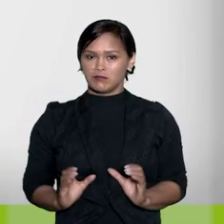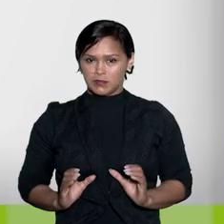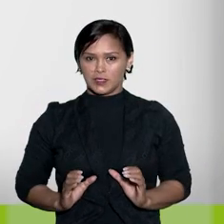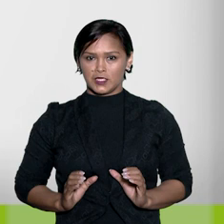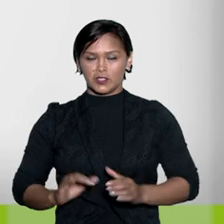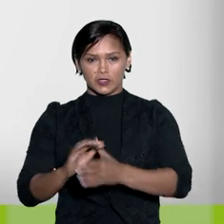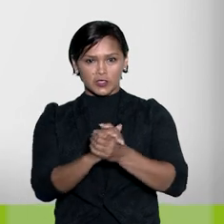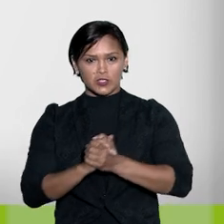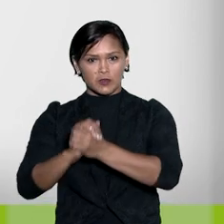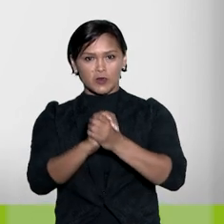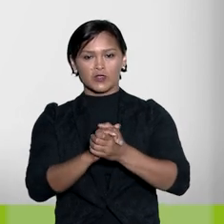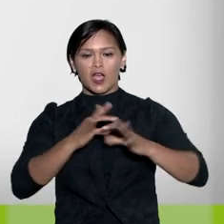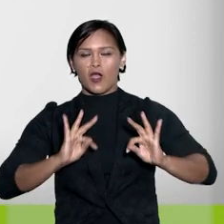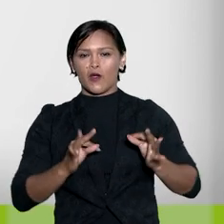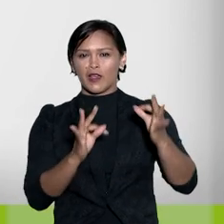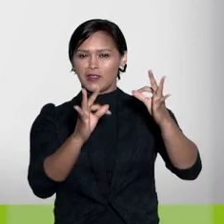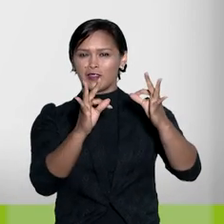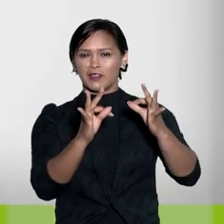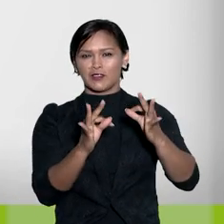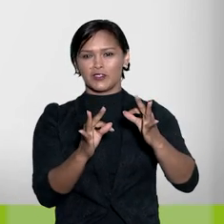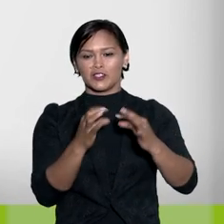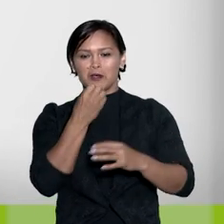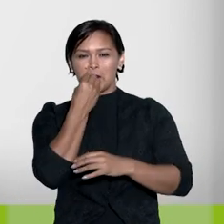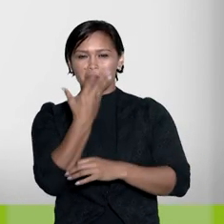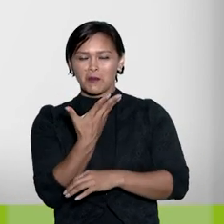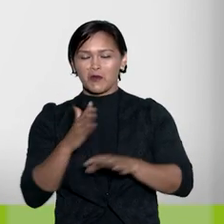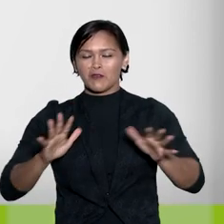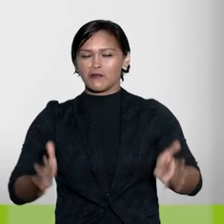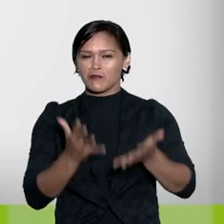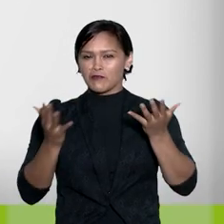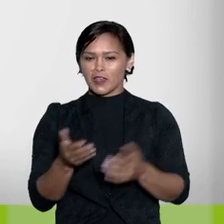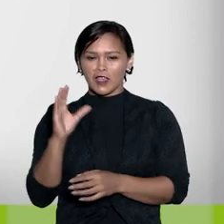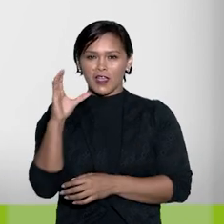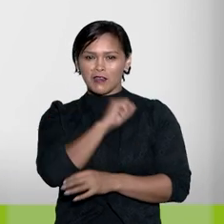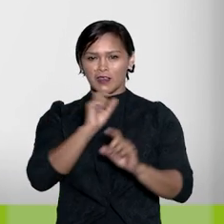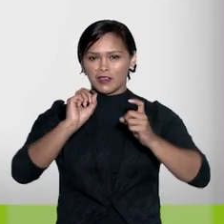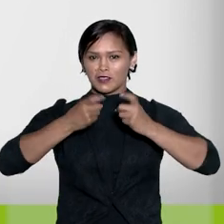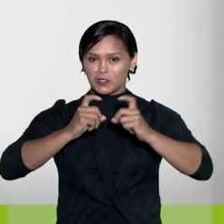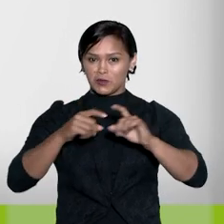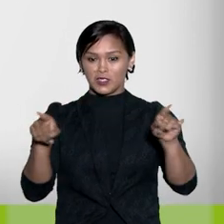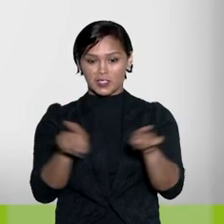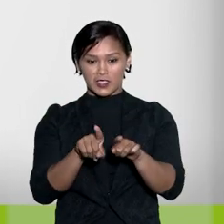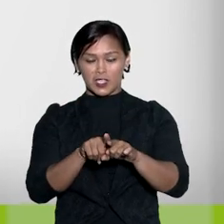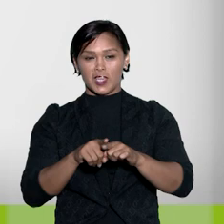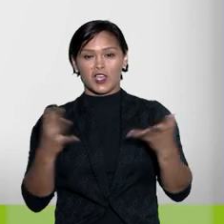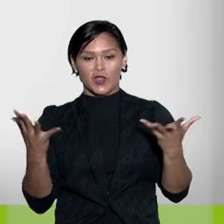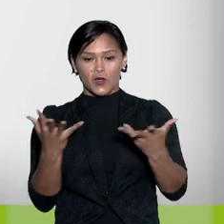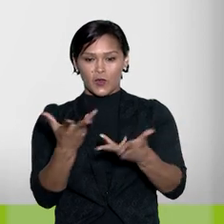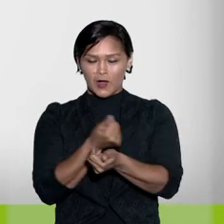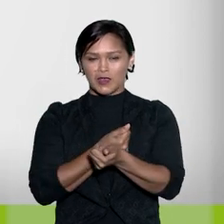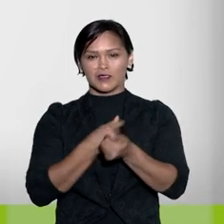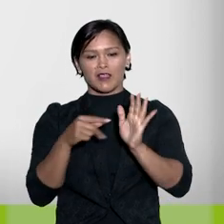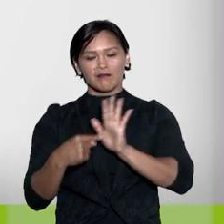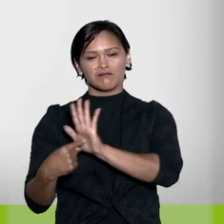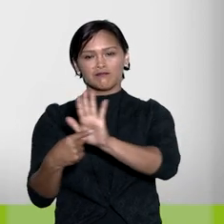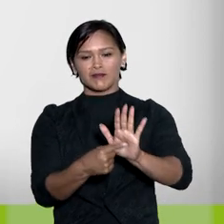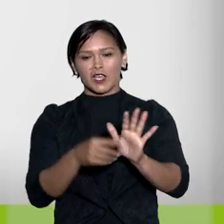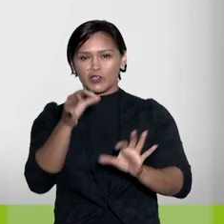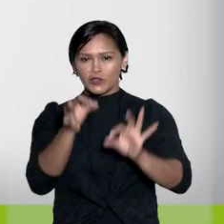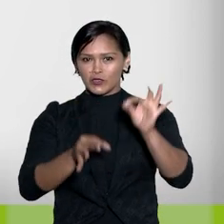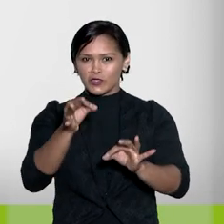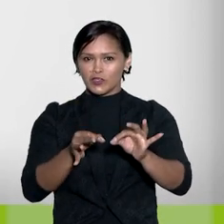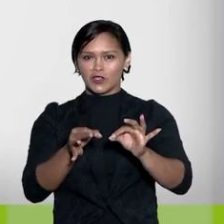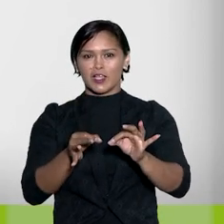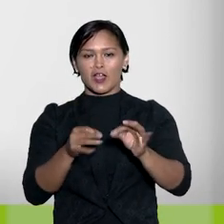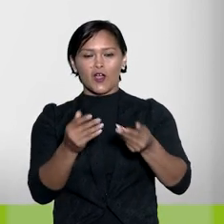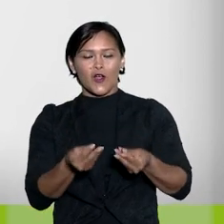o Tribunal da Cidadania, de mãos dadas com a tecnologia, promovendo eficiência administrativa e qualidade na